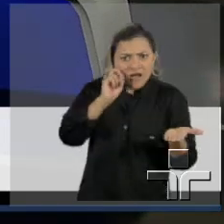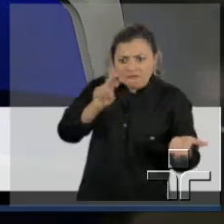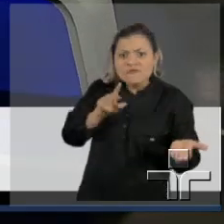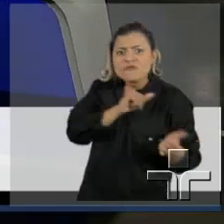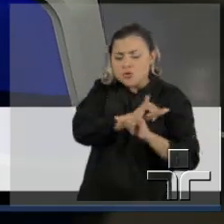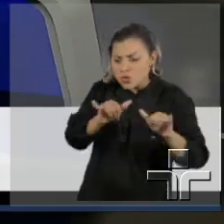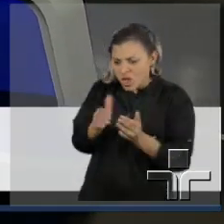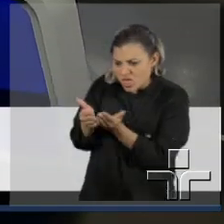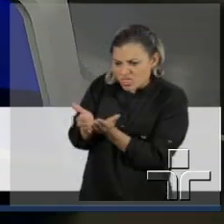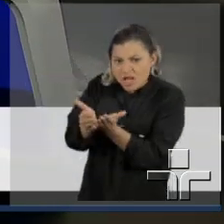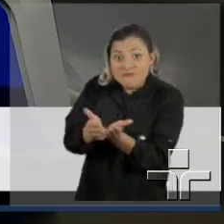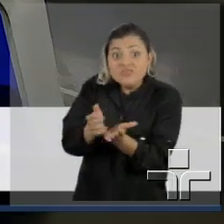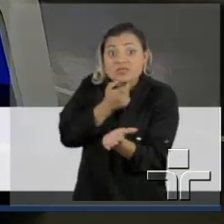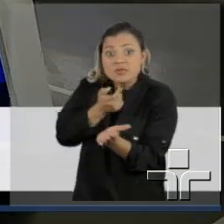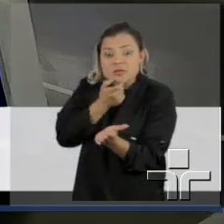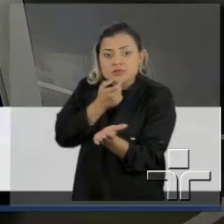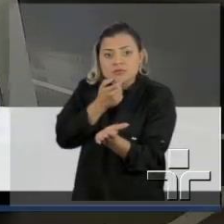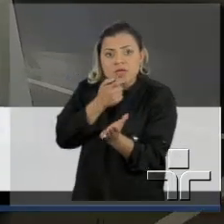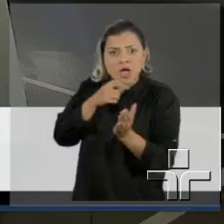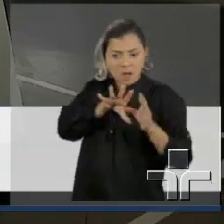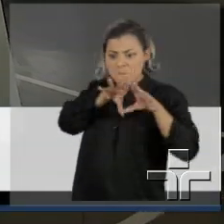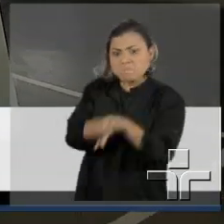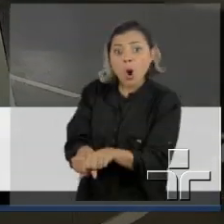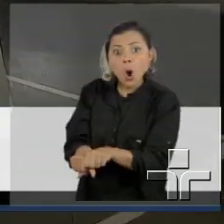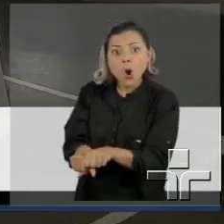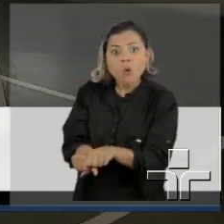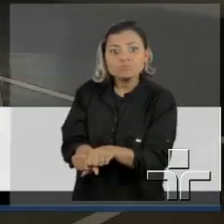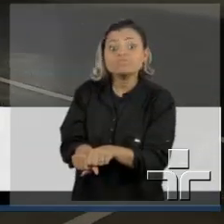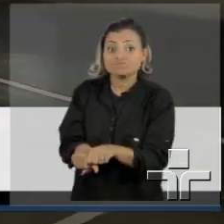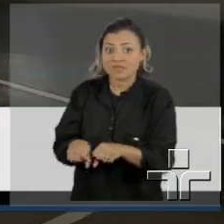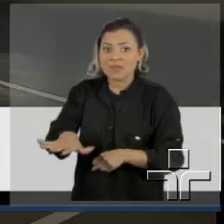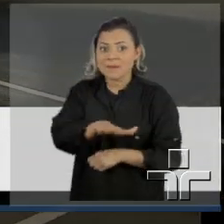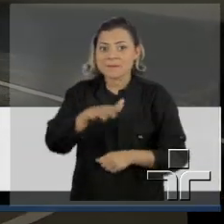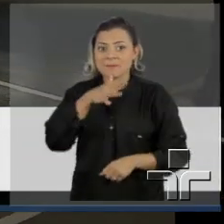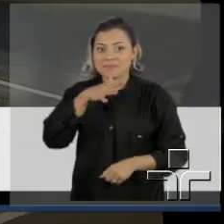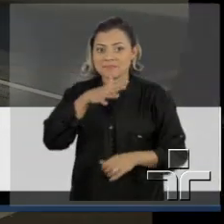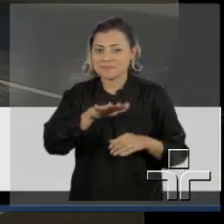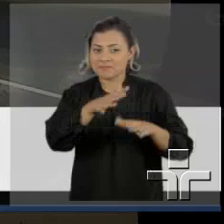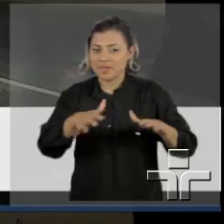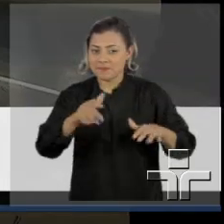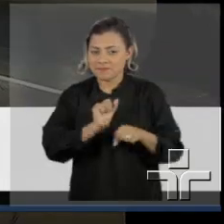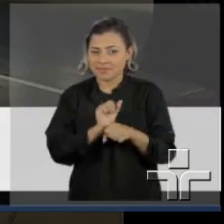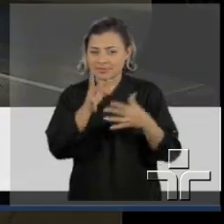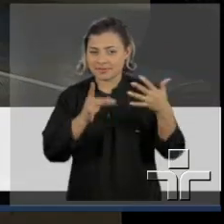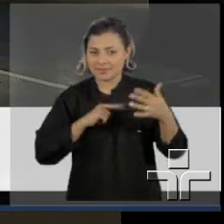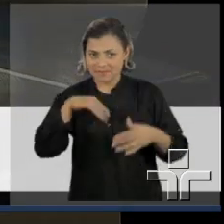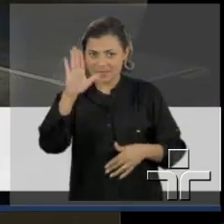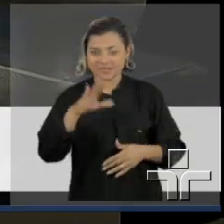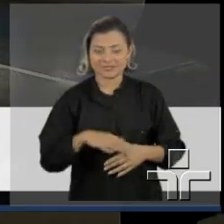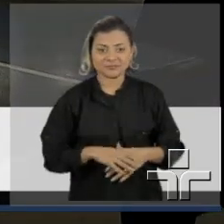petroleiro do Reino Unido no Estreito de Hormuz. Os detalhes mostramos em instantes.